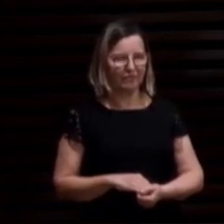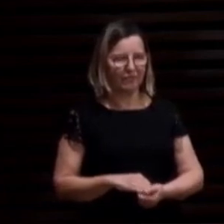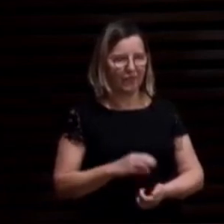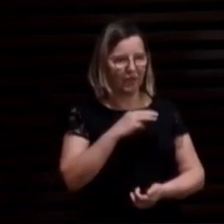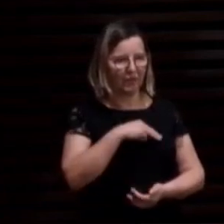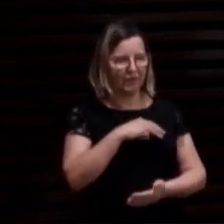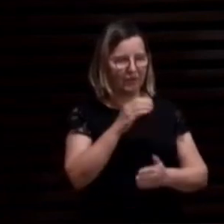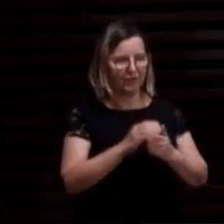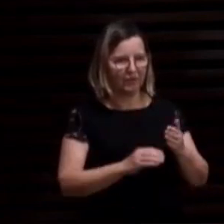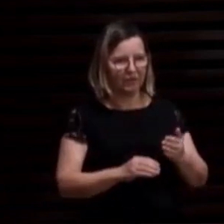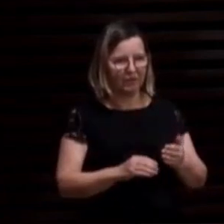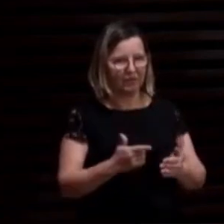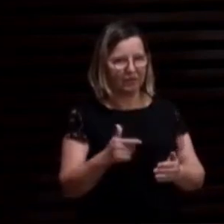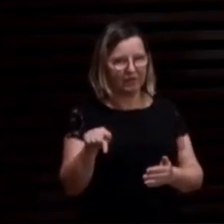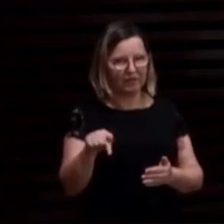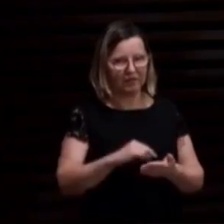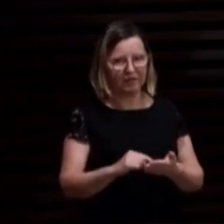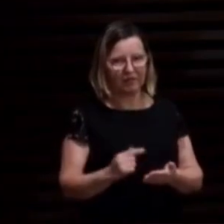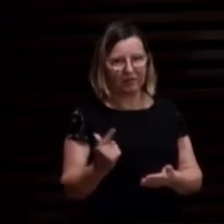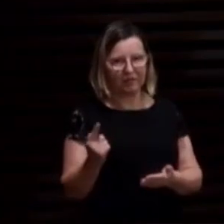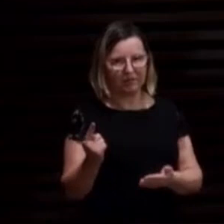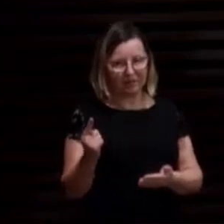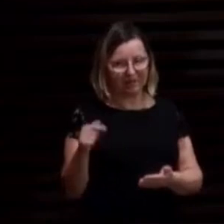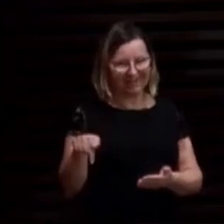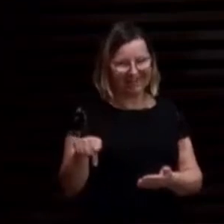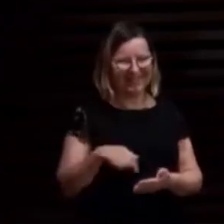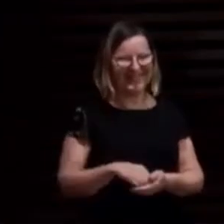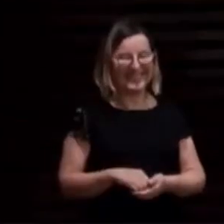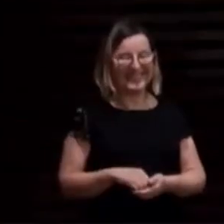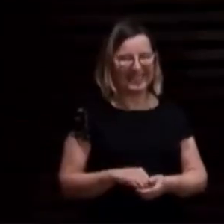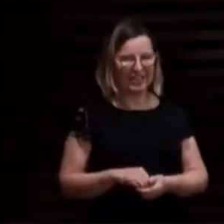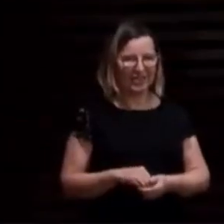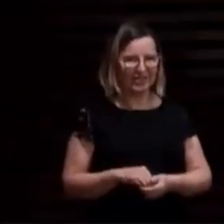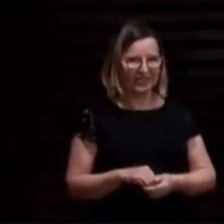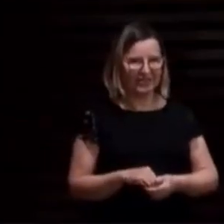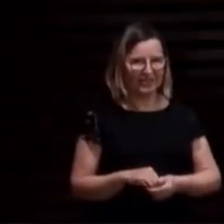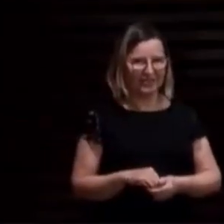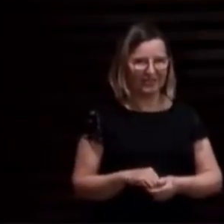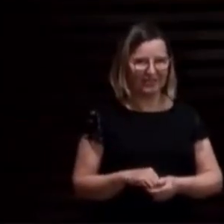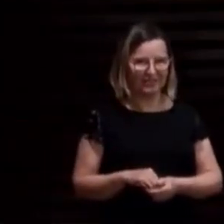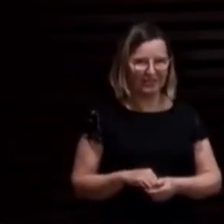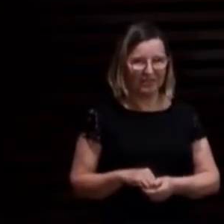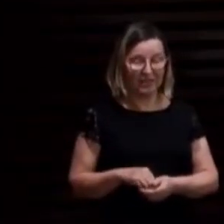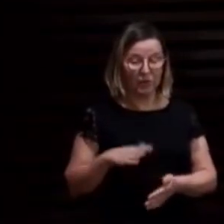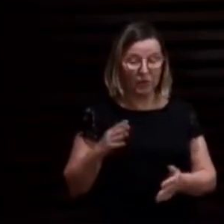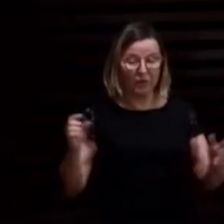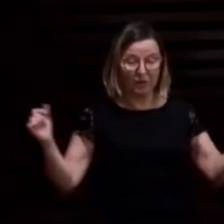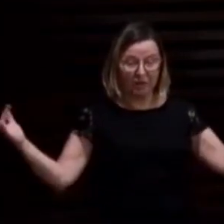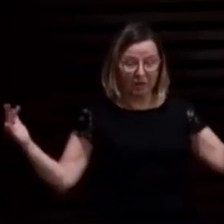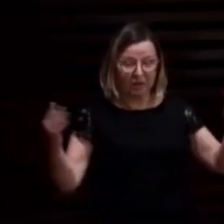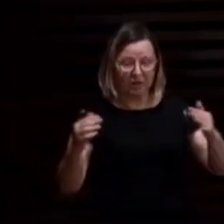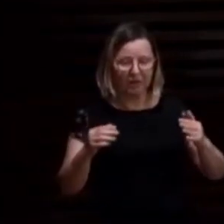Mateus 27, 17. Então, quando a multidão se reuniu,